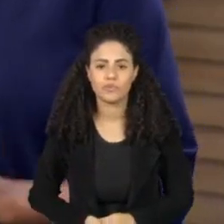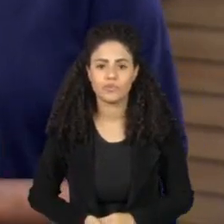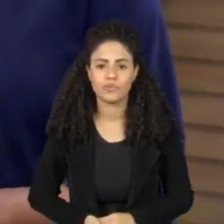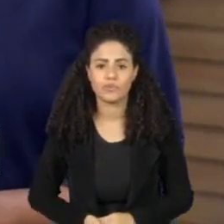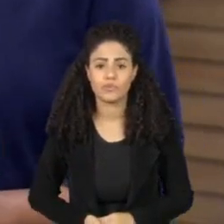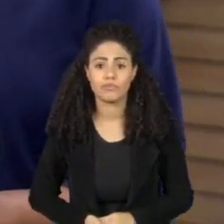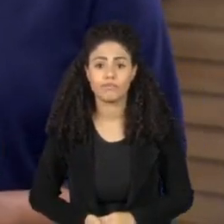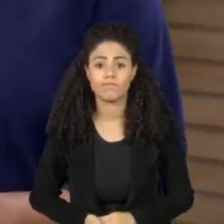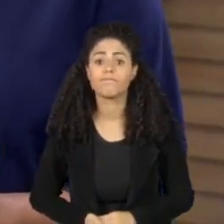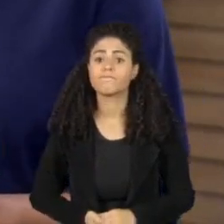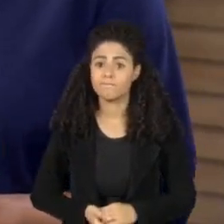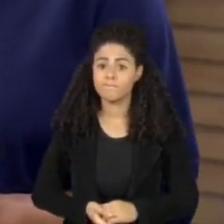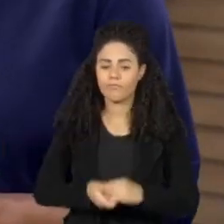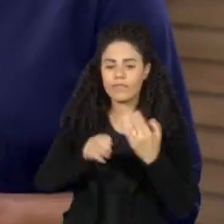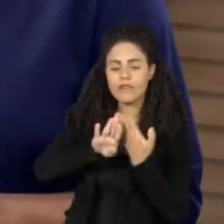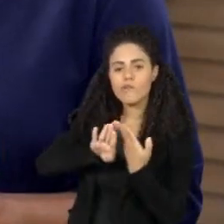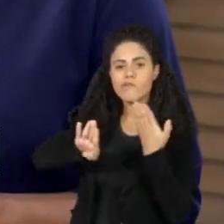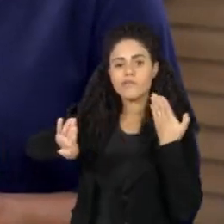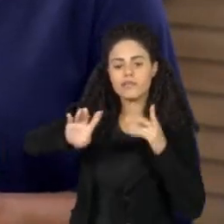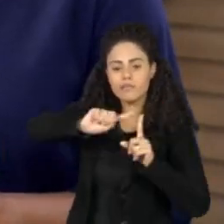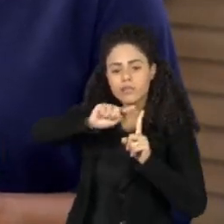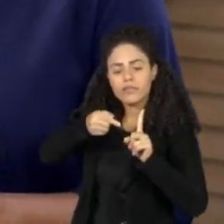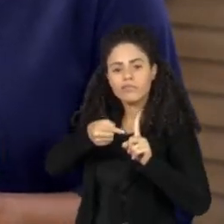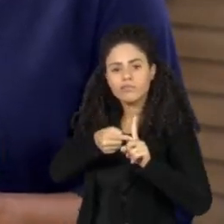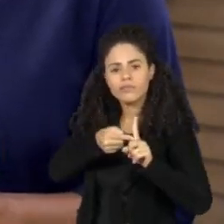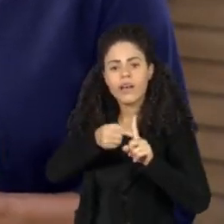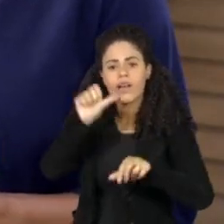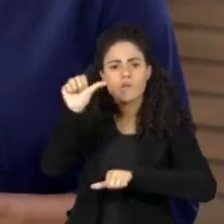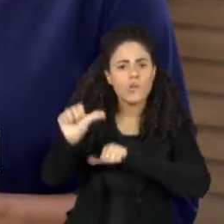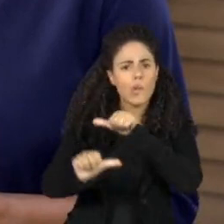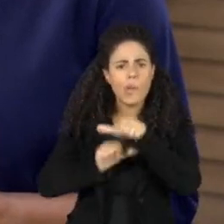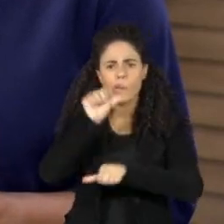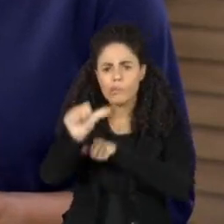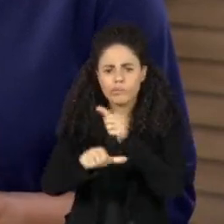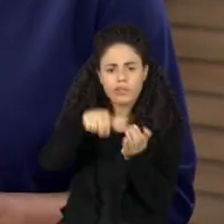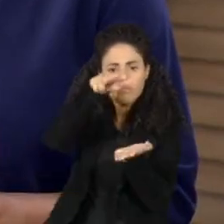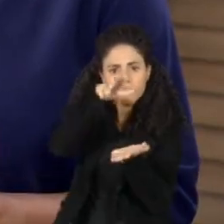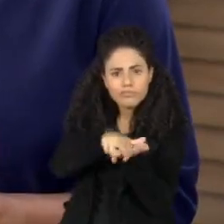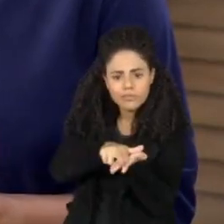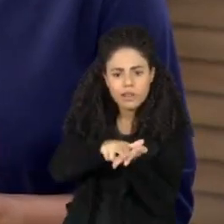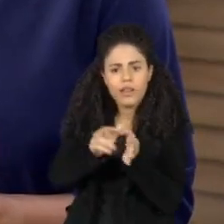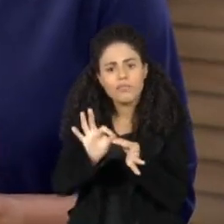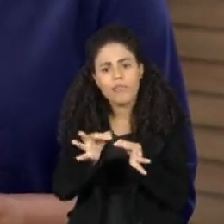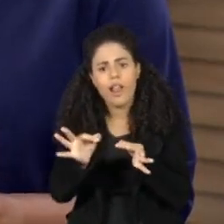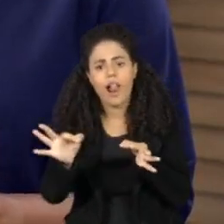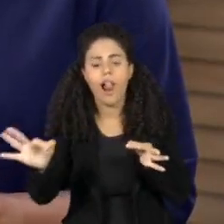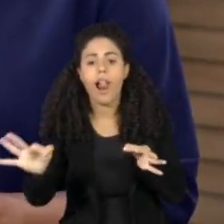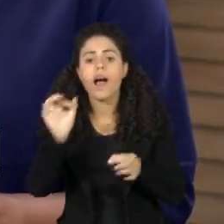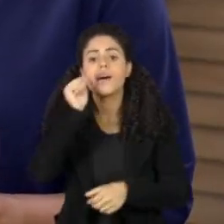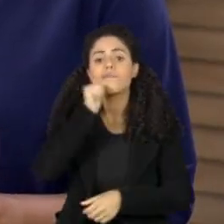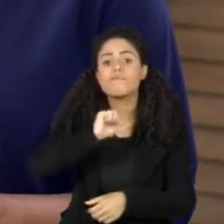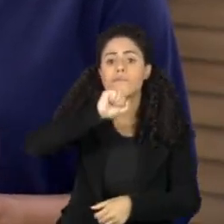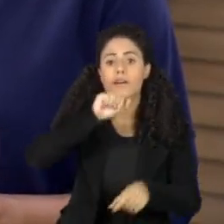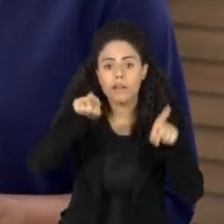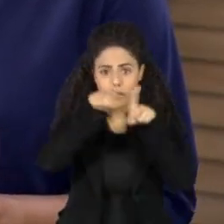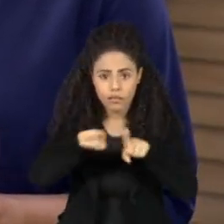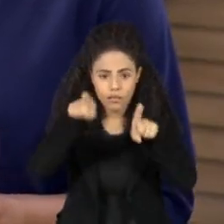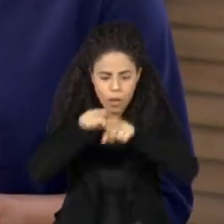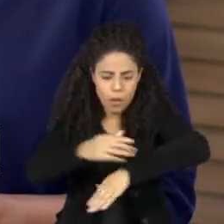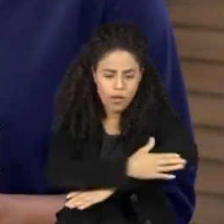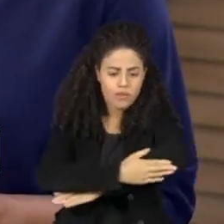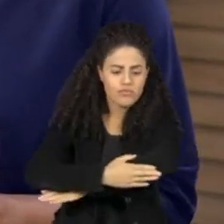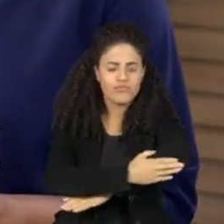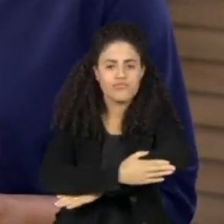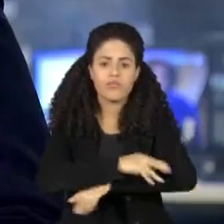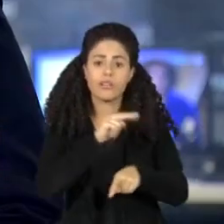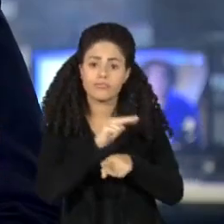A licença maternidade vai incluir mudanças para internações longas da mãe ou do recém-nascido em benefício do vínculo entre